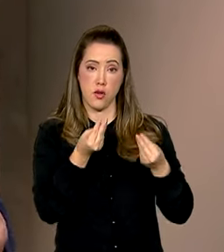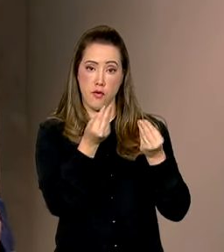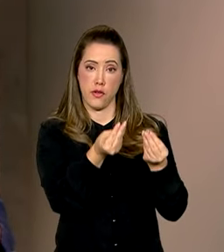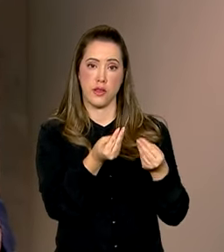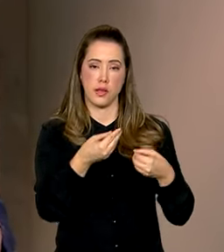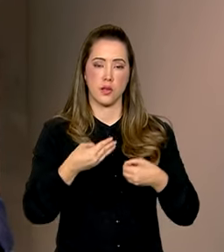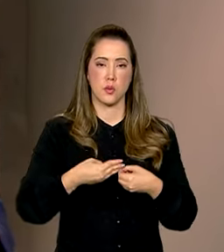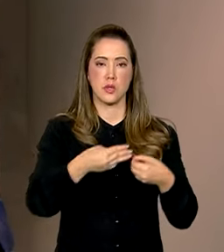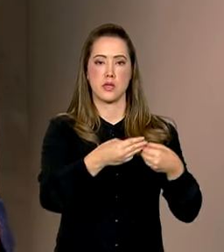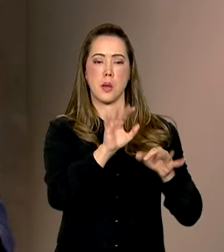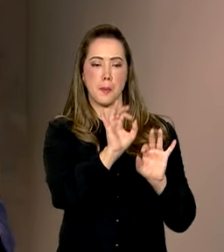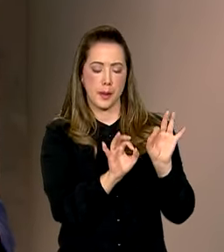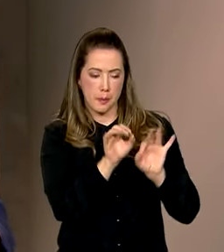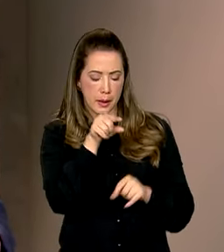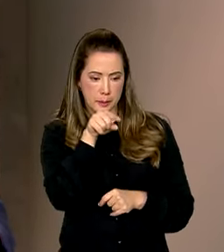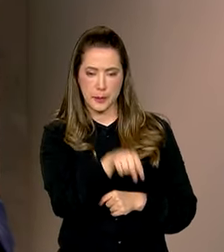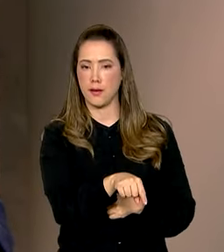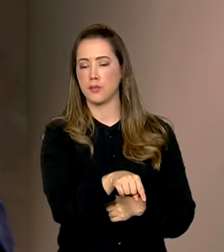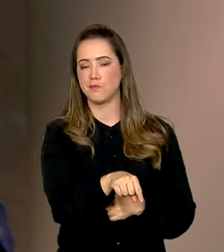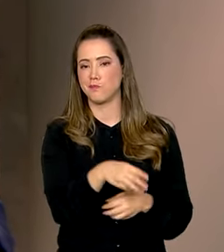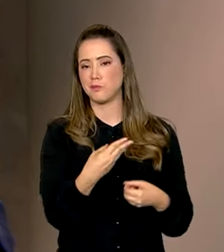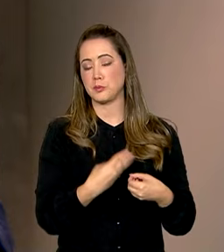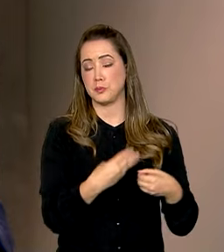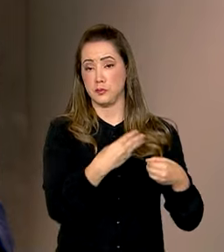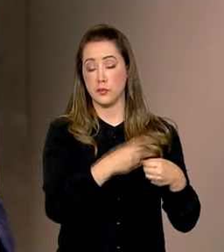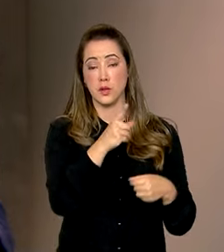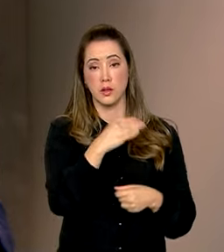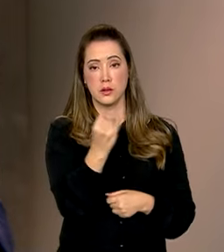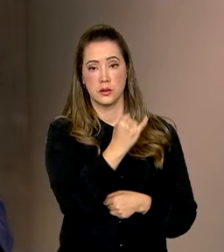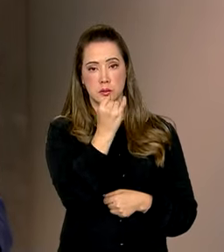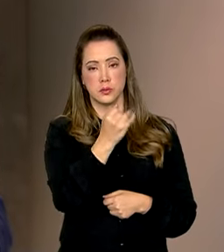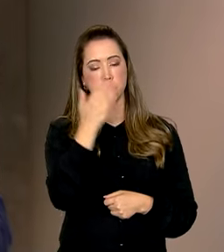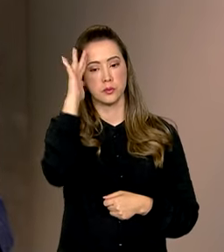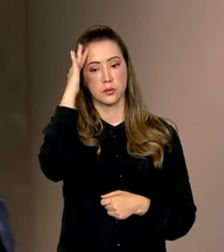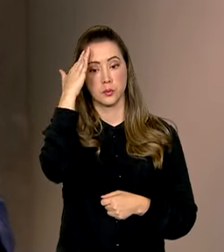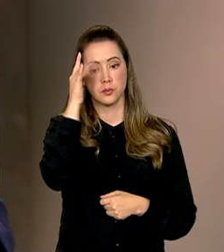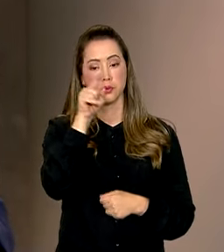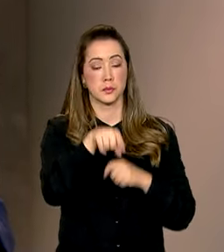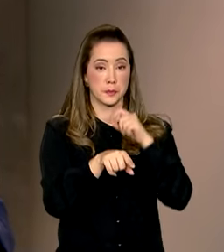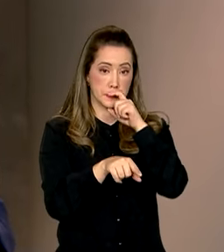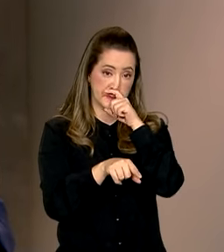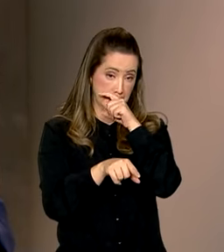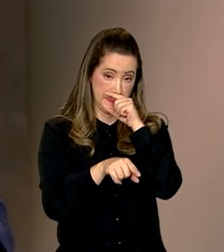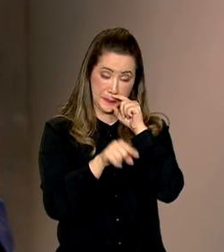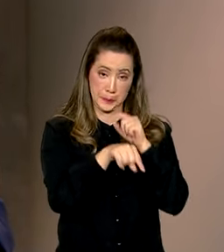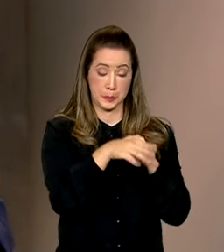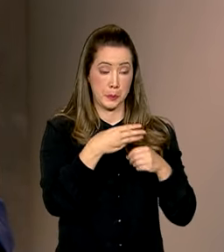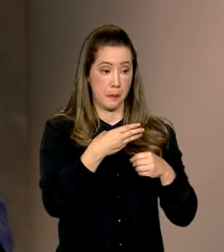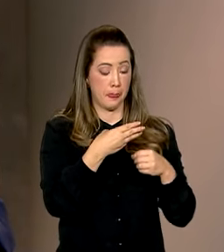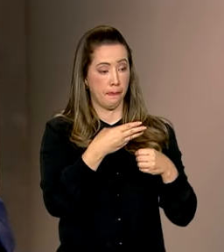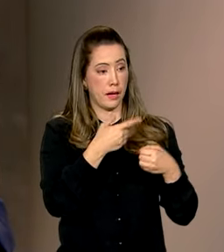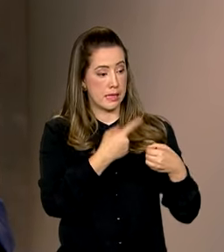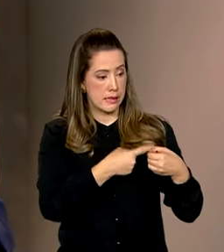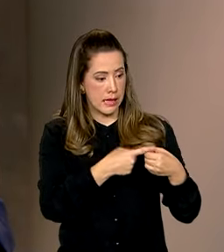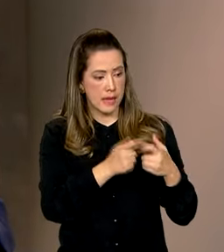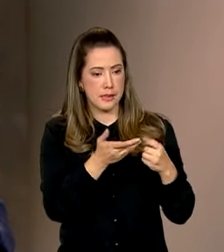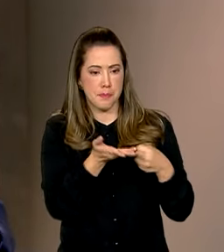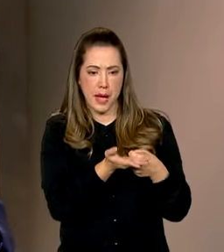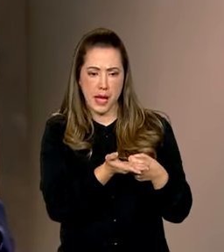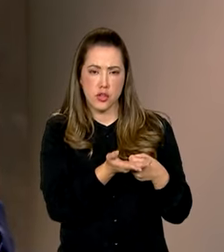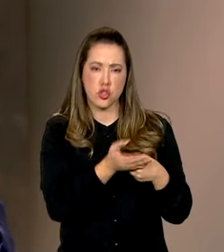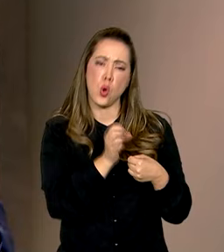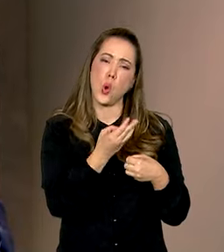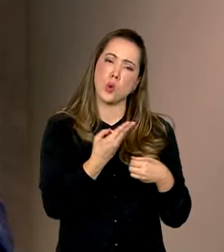e formatado para os municípios. É importante entender que as pequenas e médias cidades têm uma grande